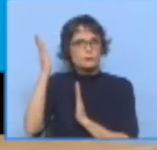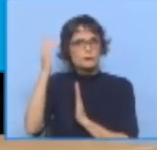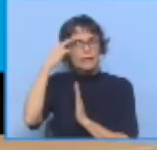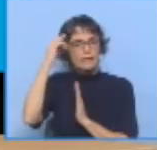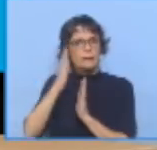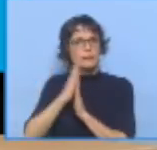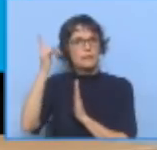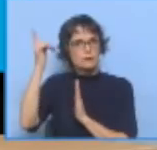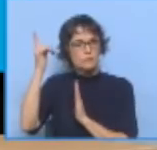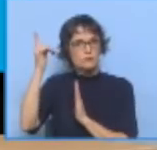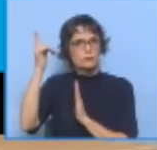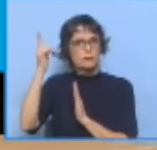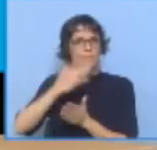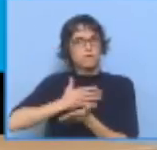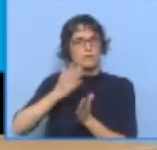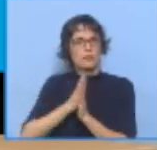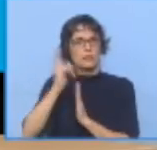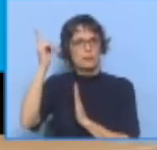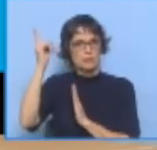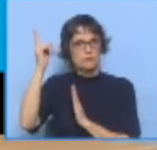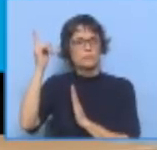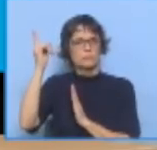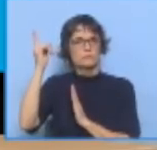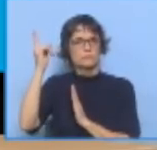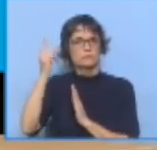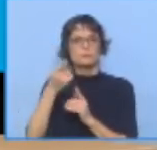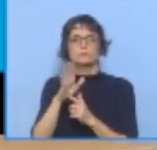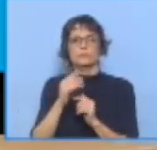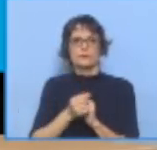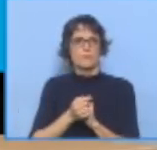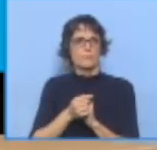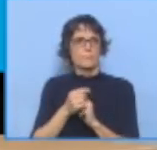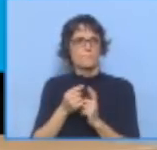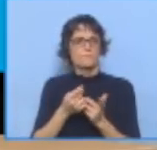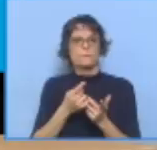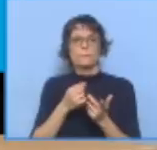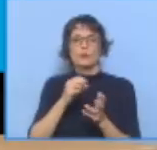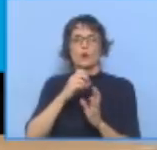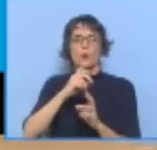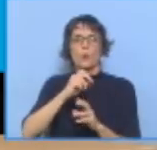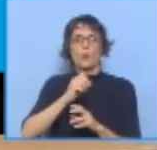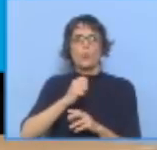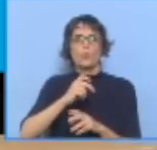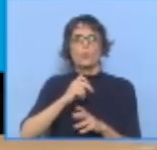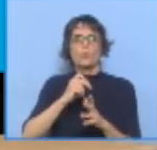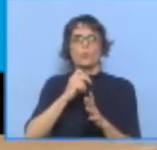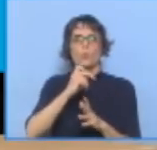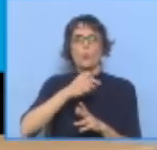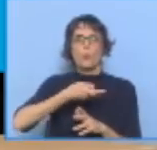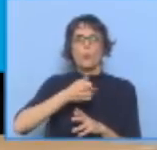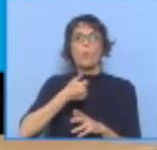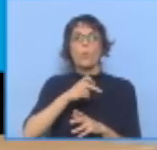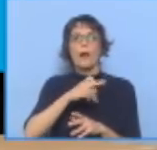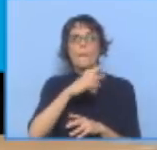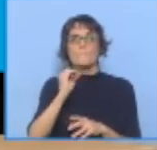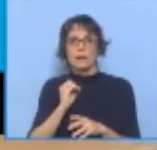exemplo, às provações a que foi sujeito Abraão. A provação de Jó foi posta à prova, não é? E,